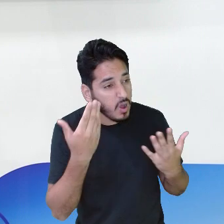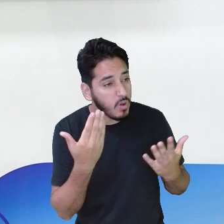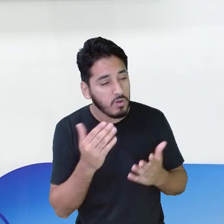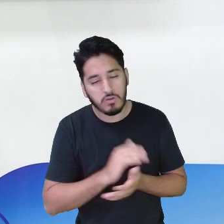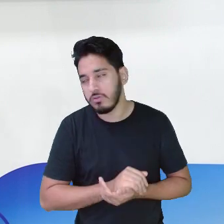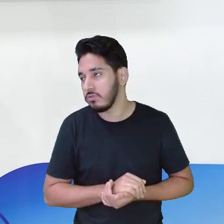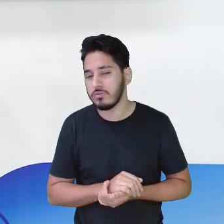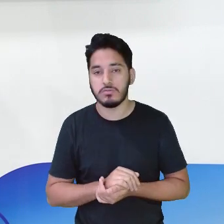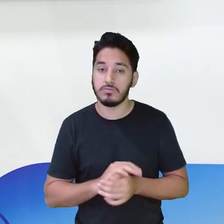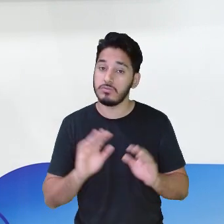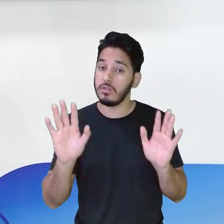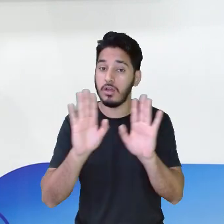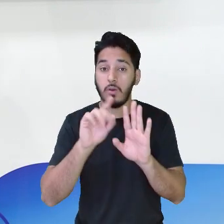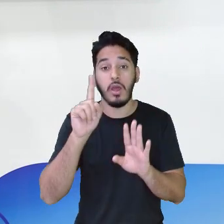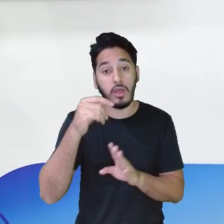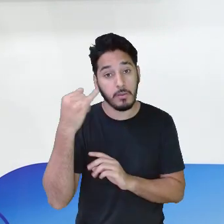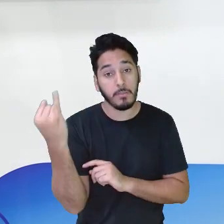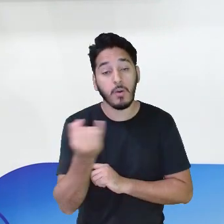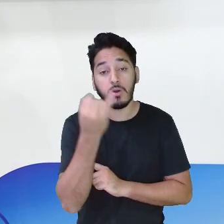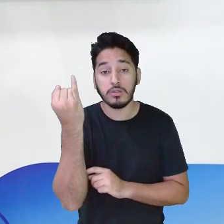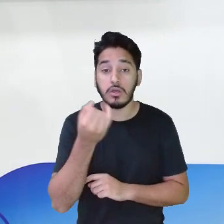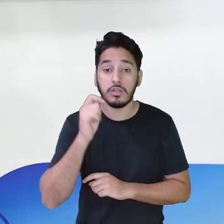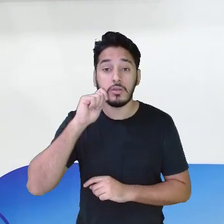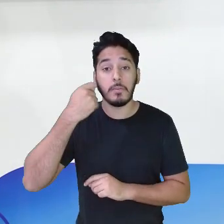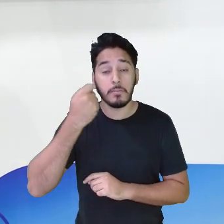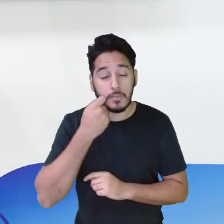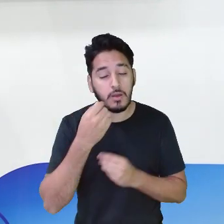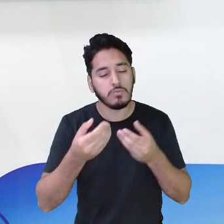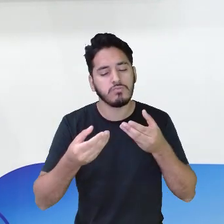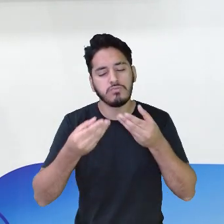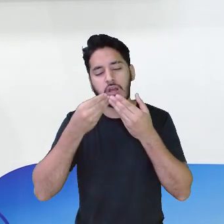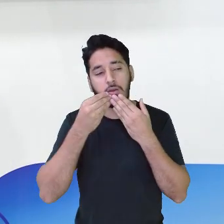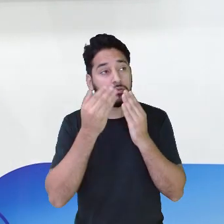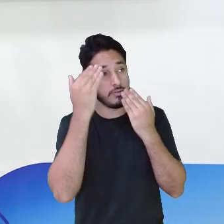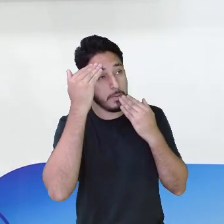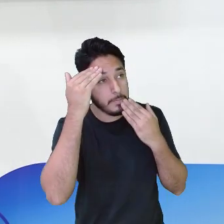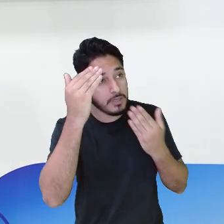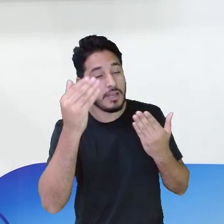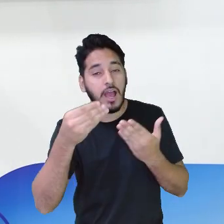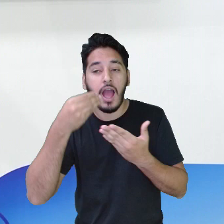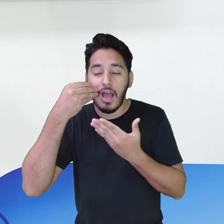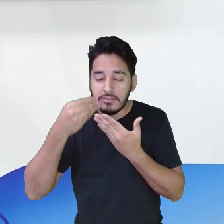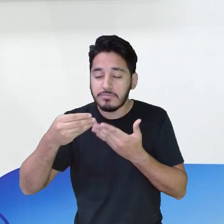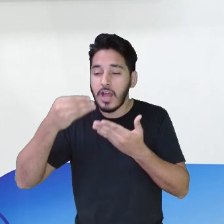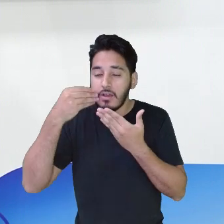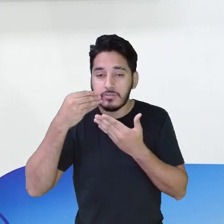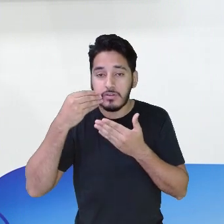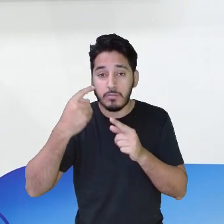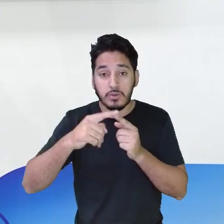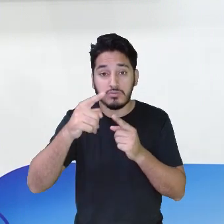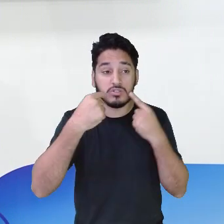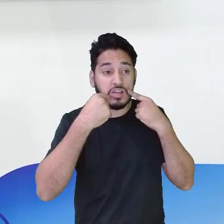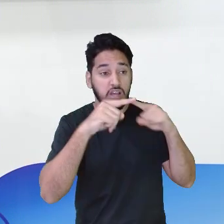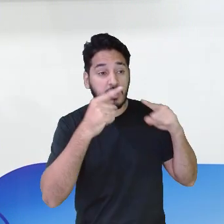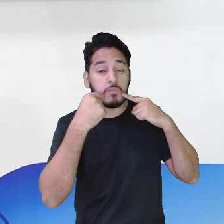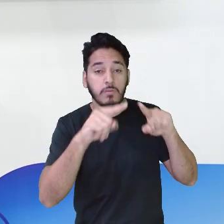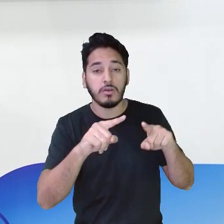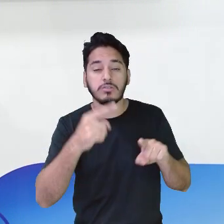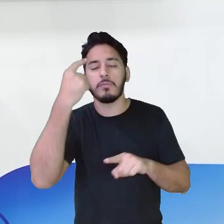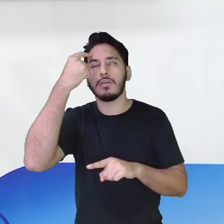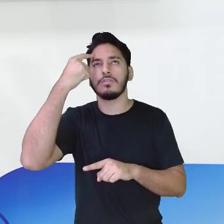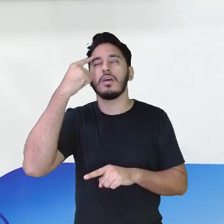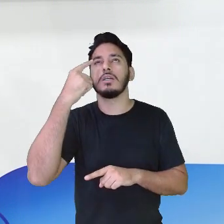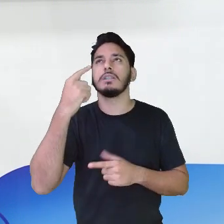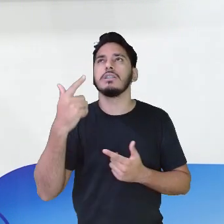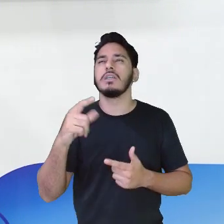tem não. É importantíssimo você agradecer por esse pão, porque toda vez que você reclamar, você pensa